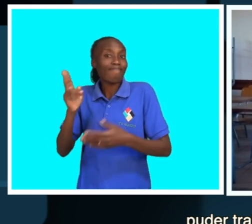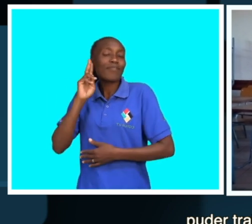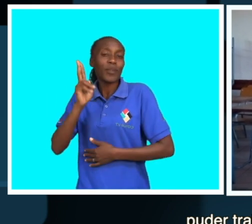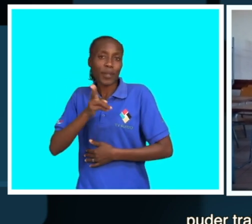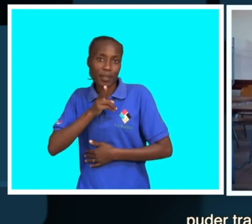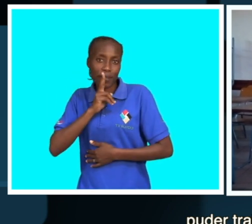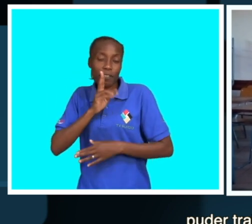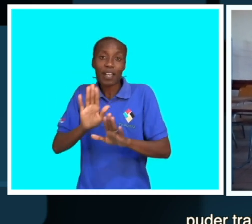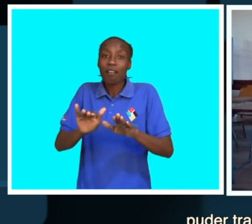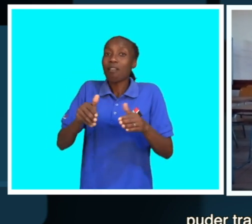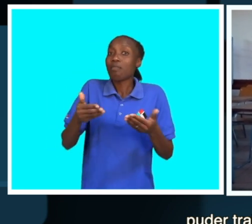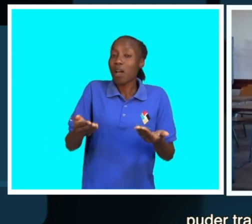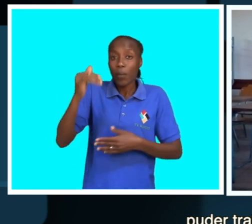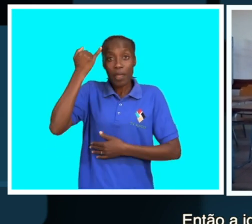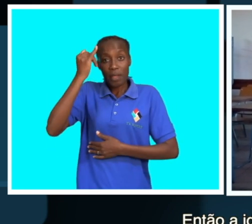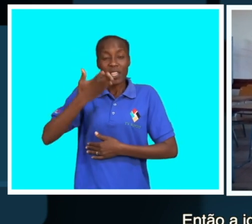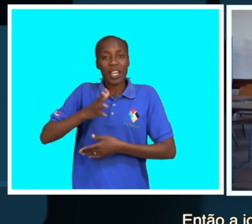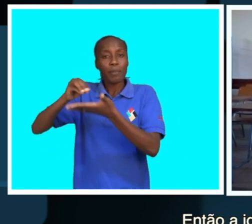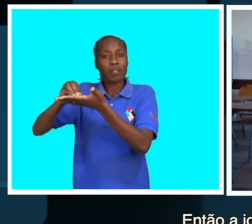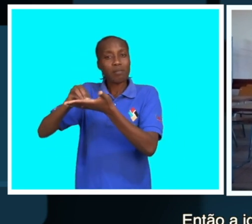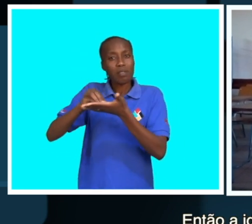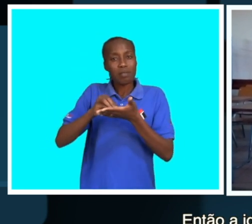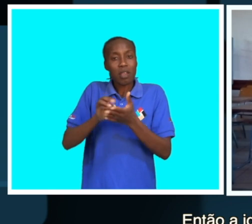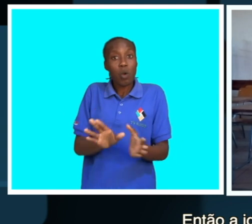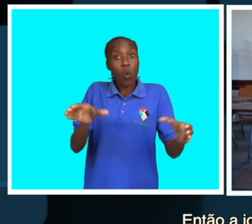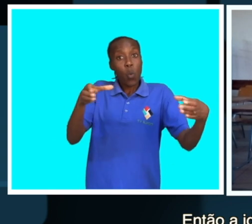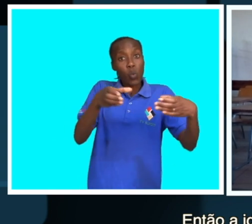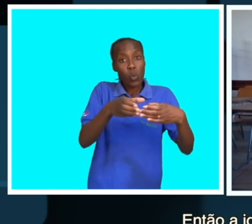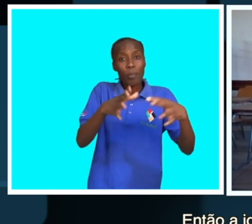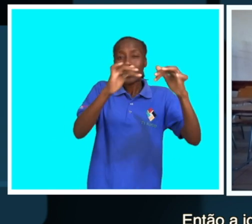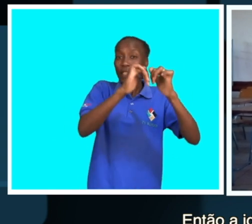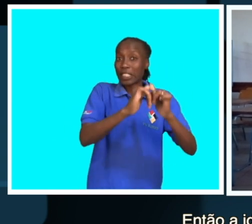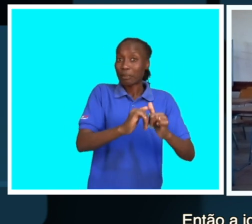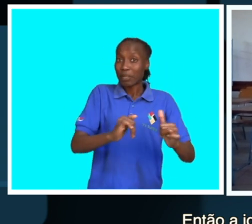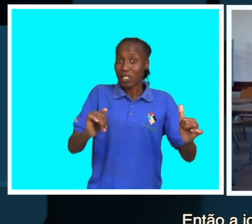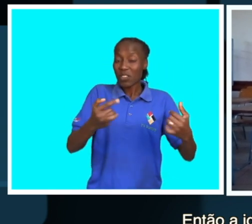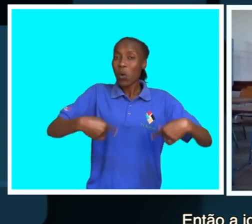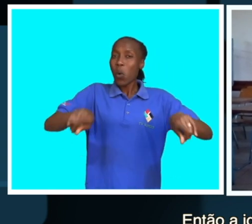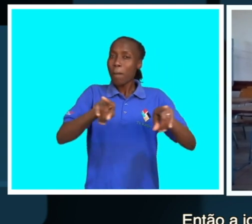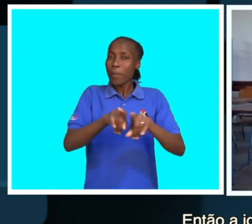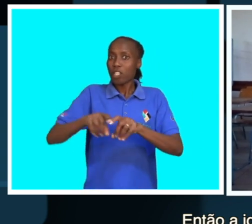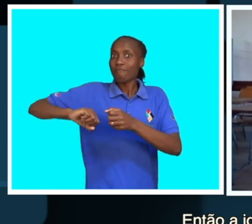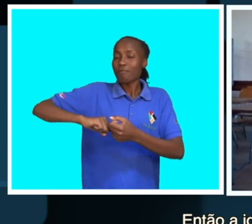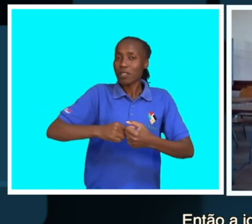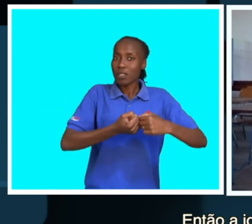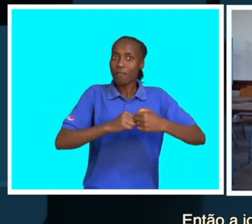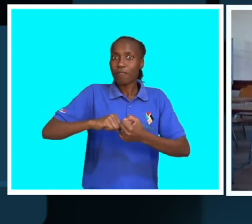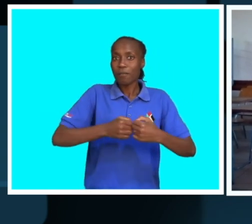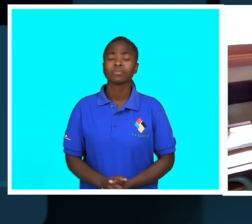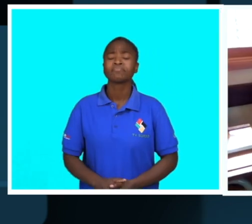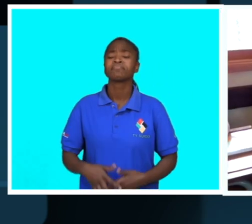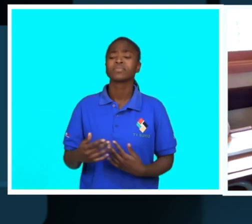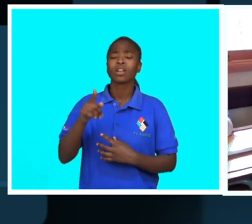deficiência auditiva. Então, a ideia é nós trazemos um grupo específico com o mesmo